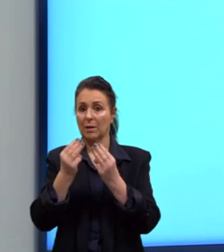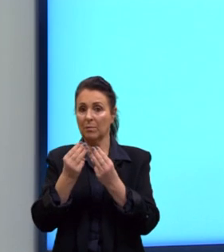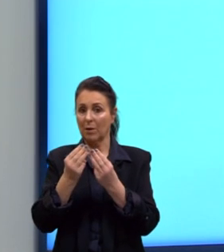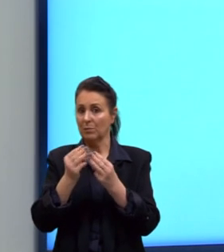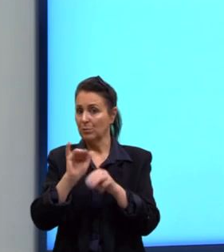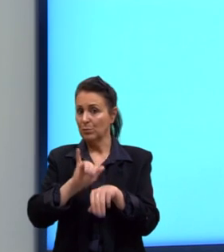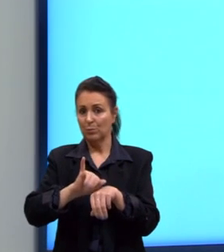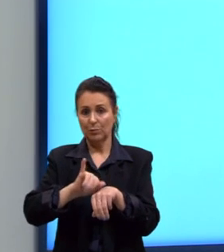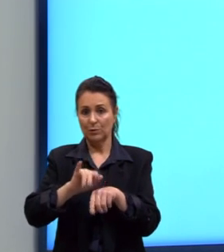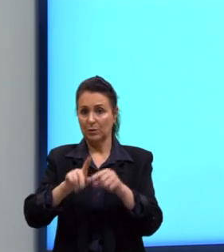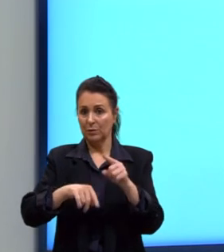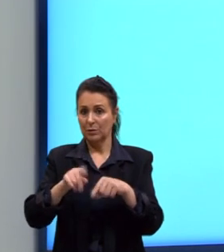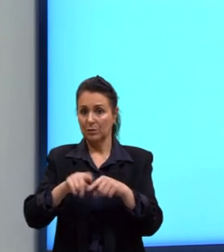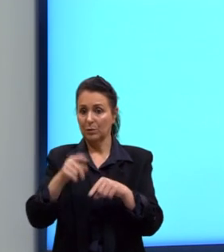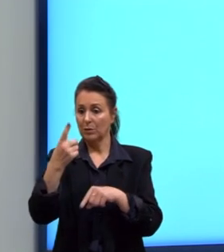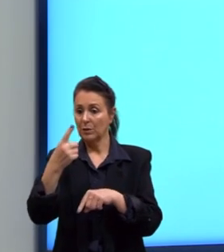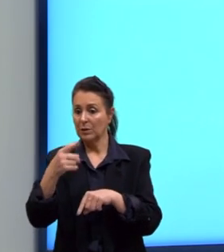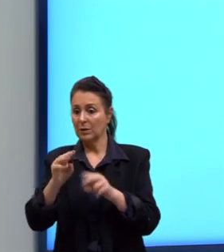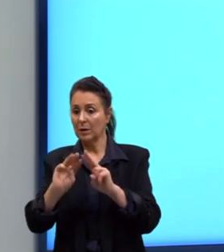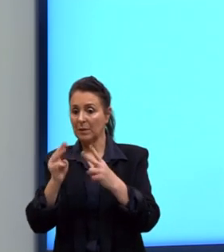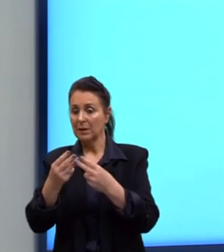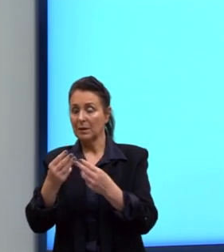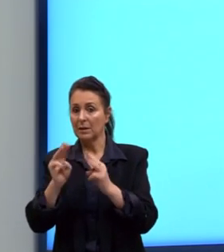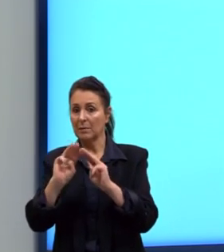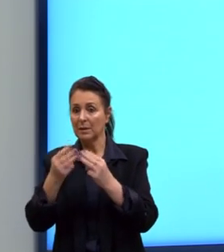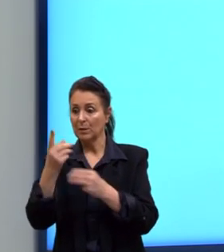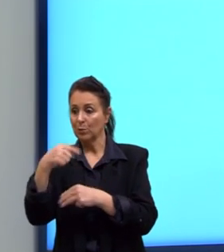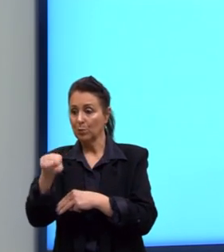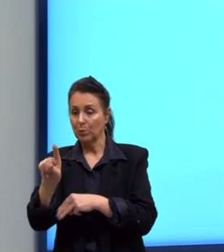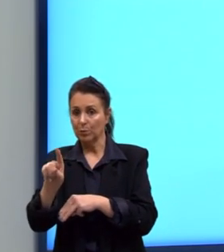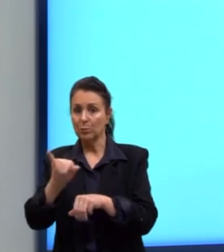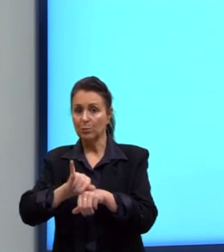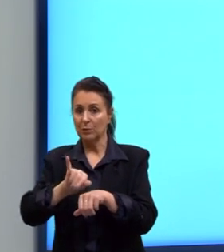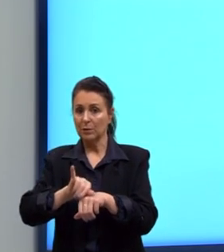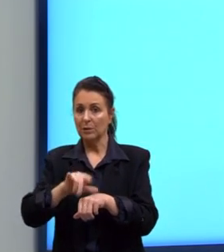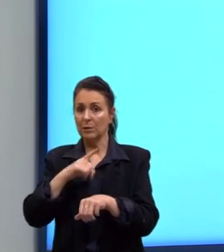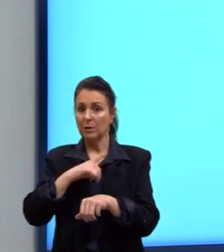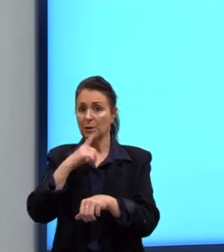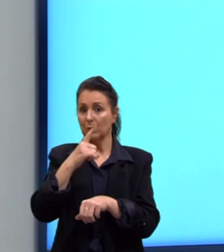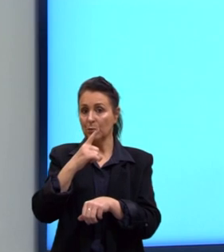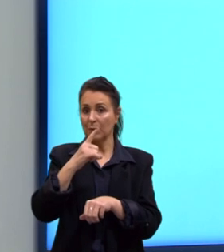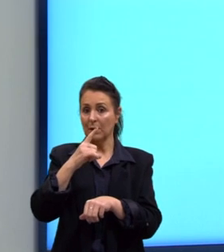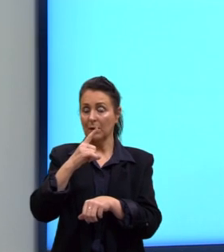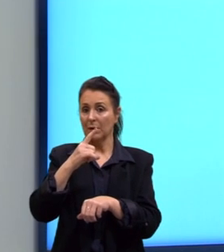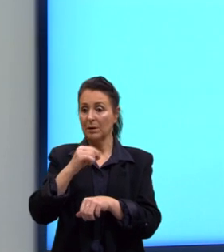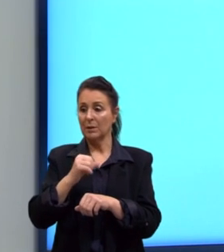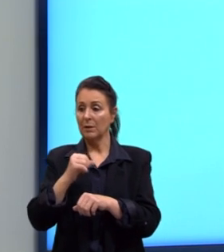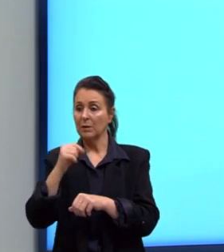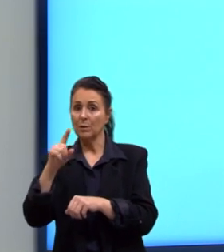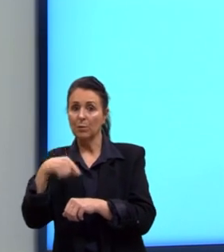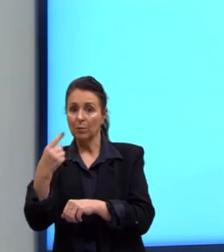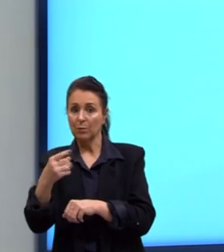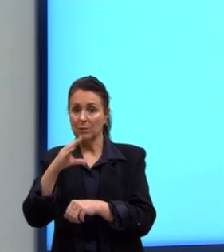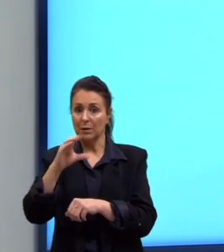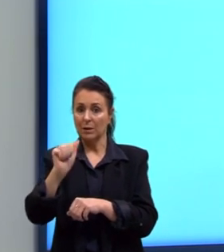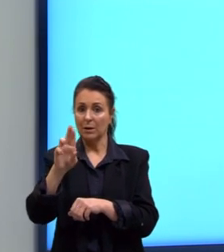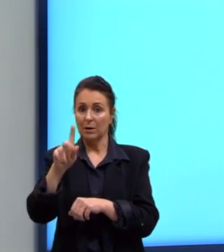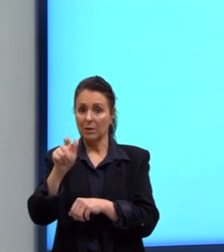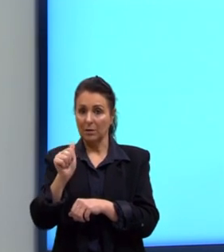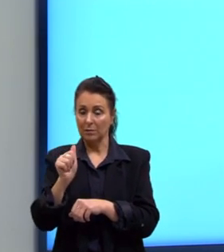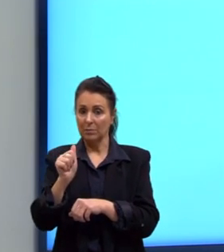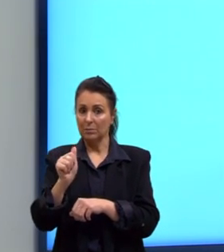de um objeto e a massa de outro objeto aqui a gente tem uma carga e outra carga né então elas são bem